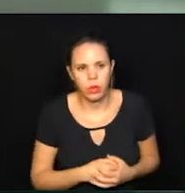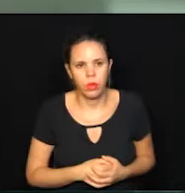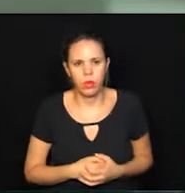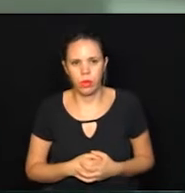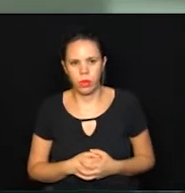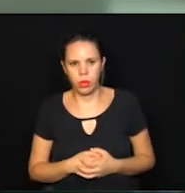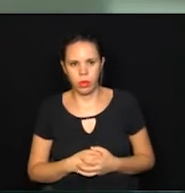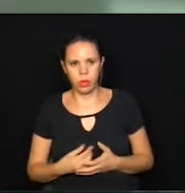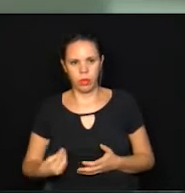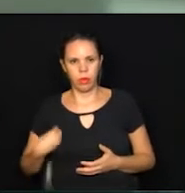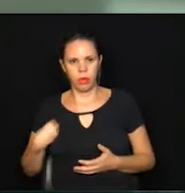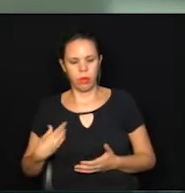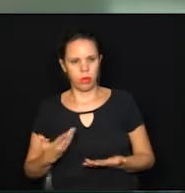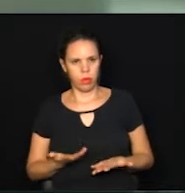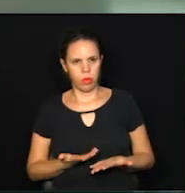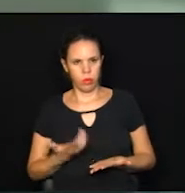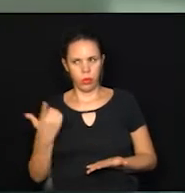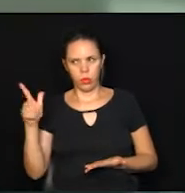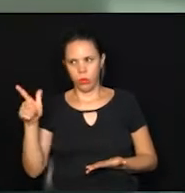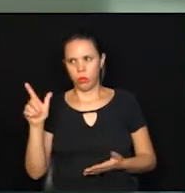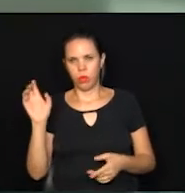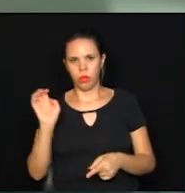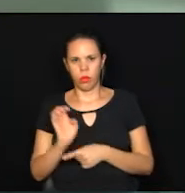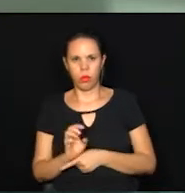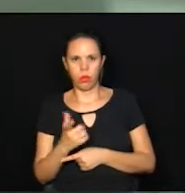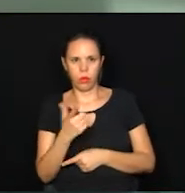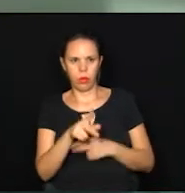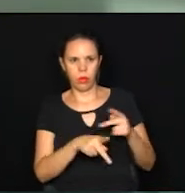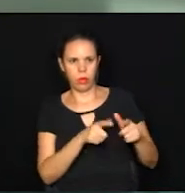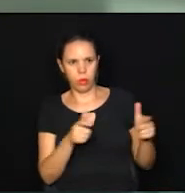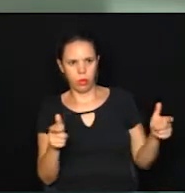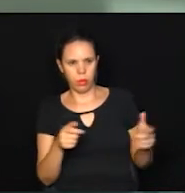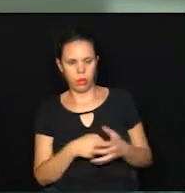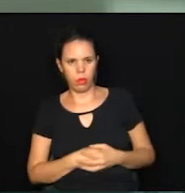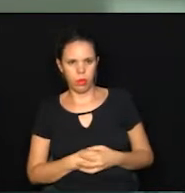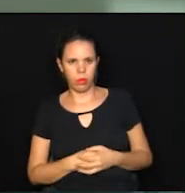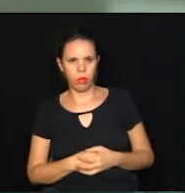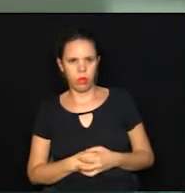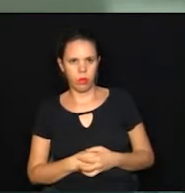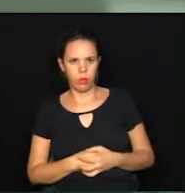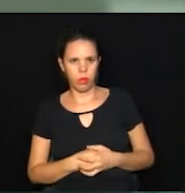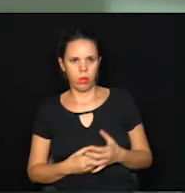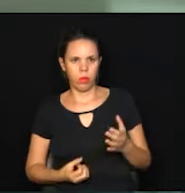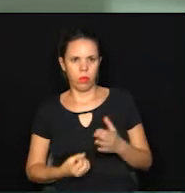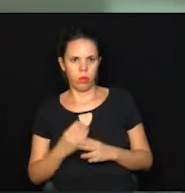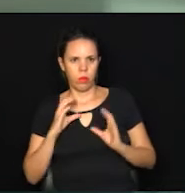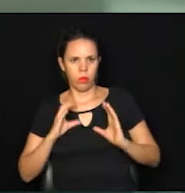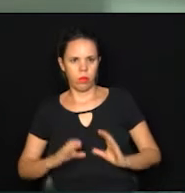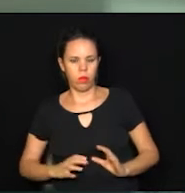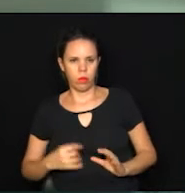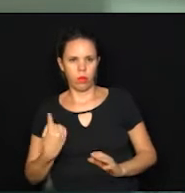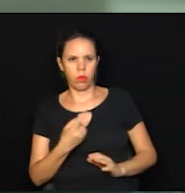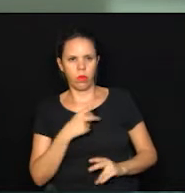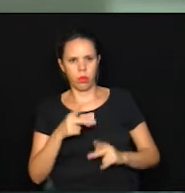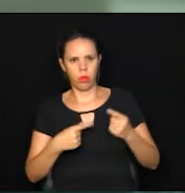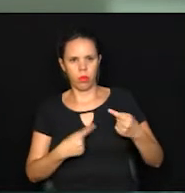à existência de outros estados, de outras populações. A conduta da nossa política externa